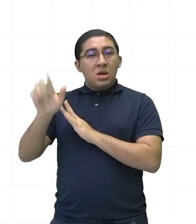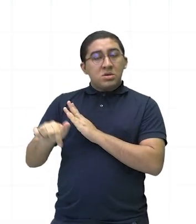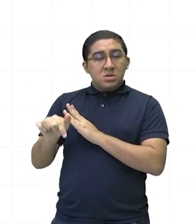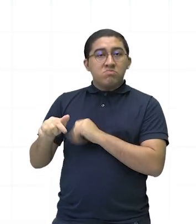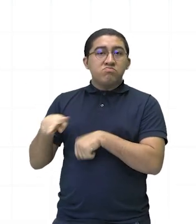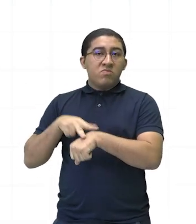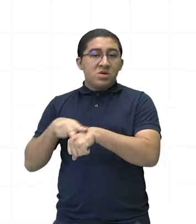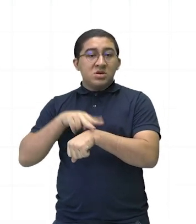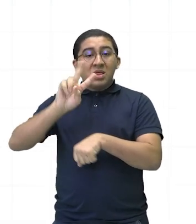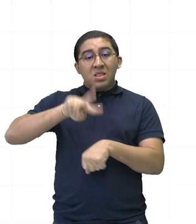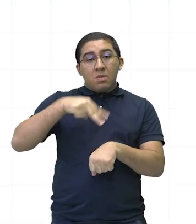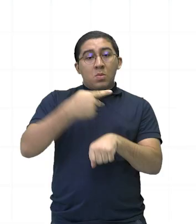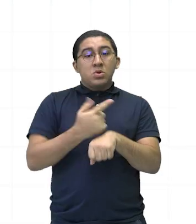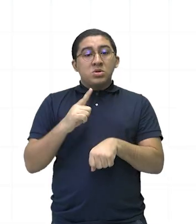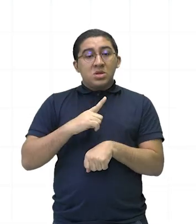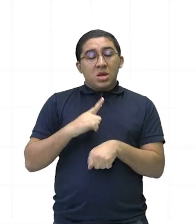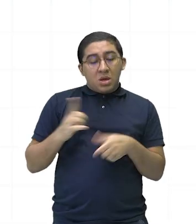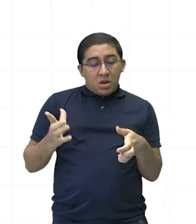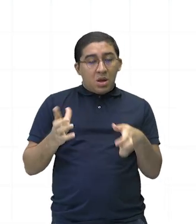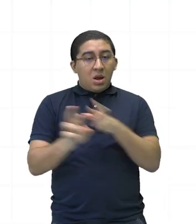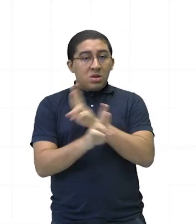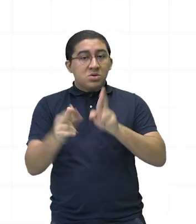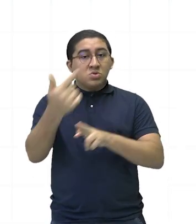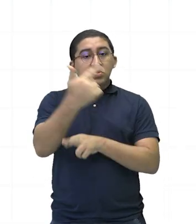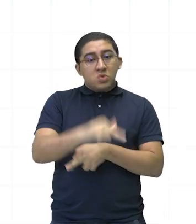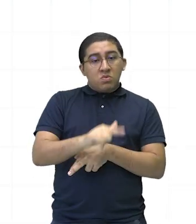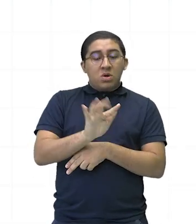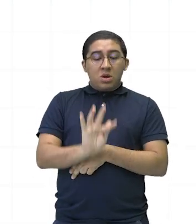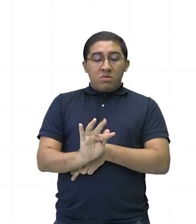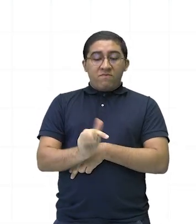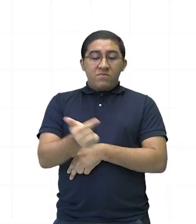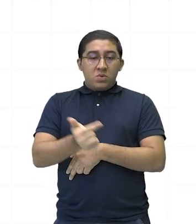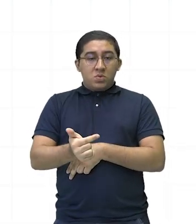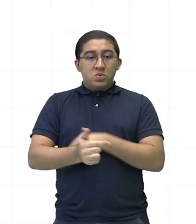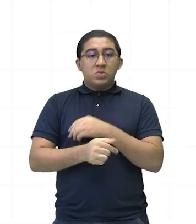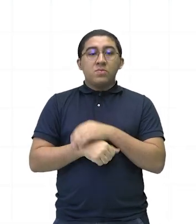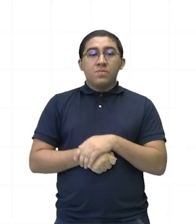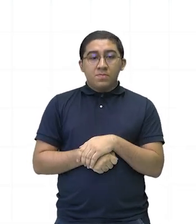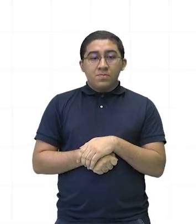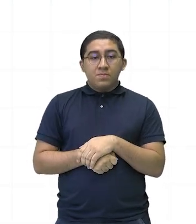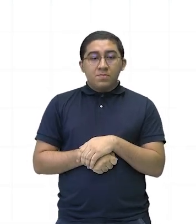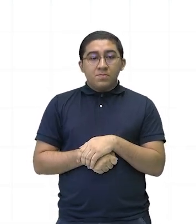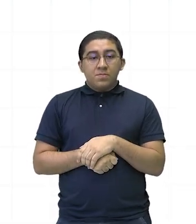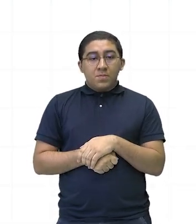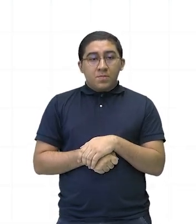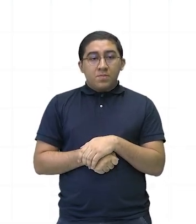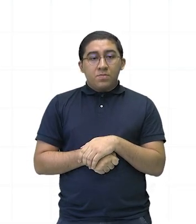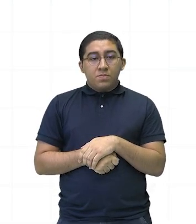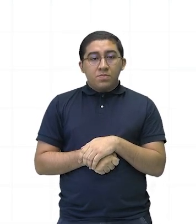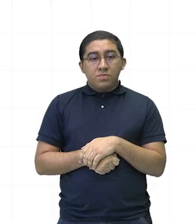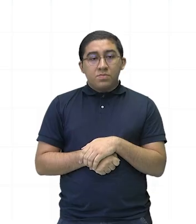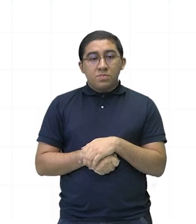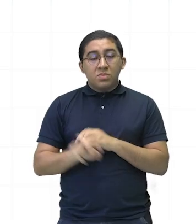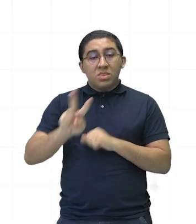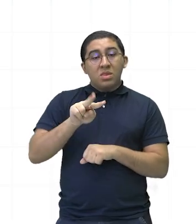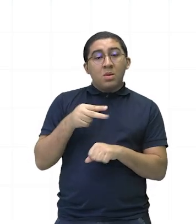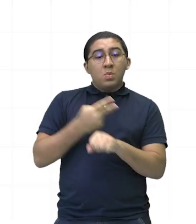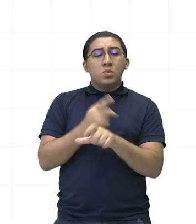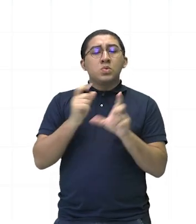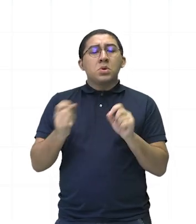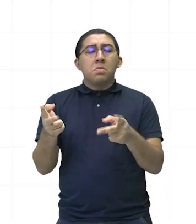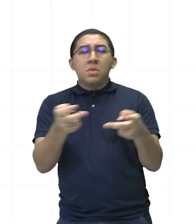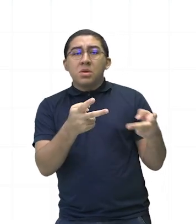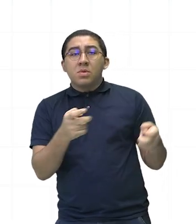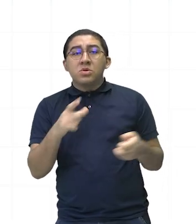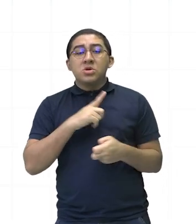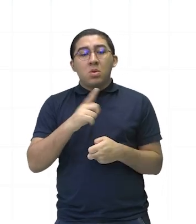F1 se autofecundarem, formando a geração F2. E nessa geração F2, o que ele viu? Que